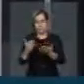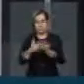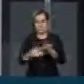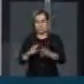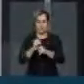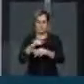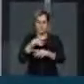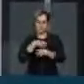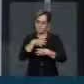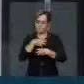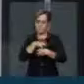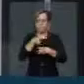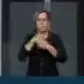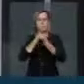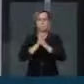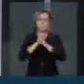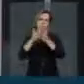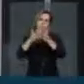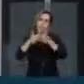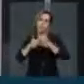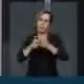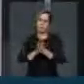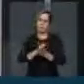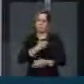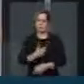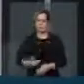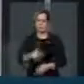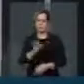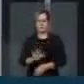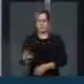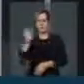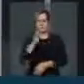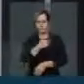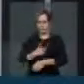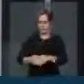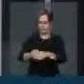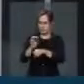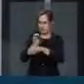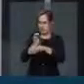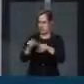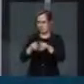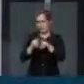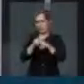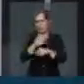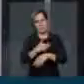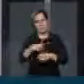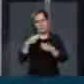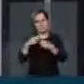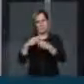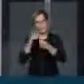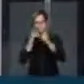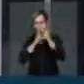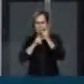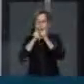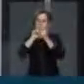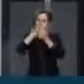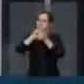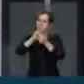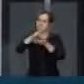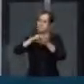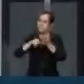sentimento eu faço um apelo ao governo federal estadual e municipal que se habilite cada